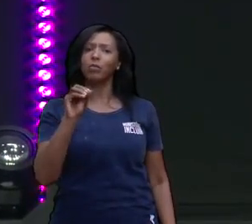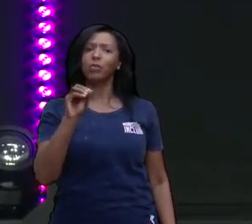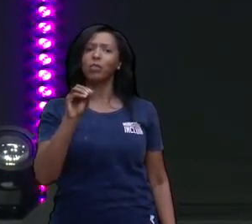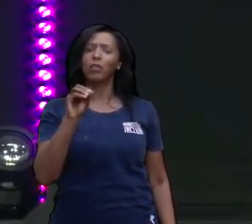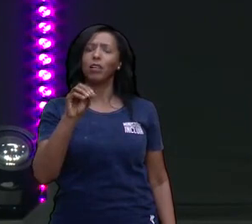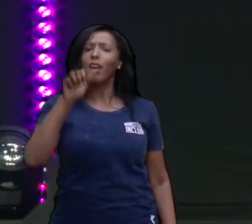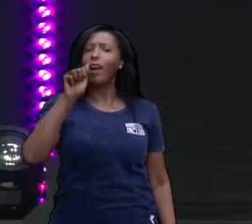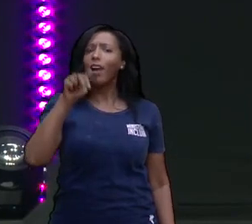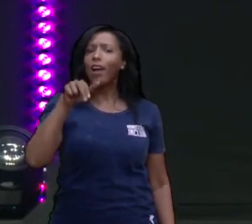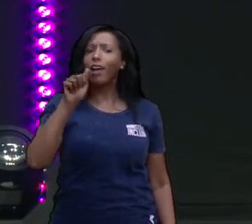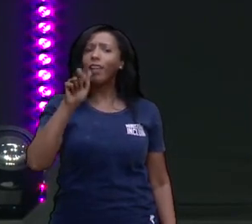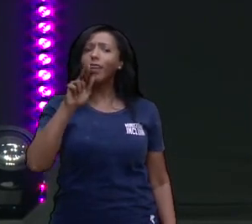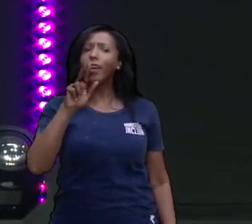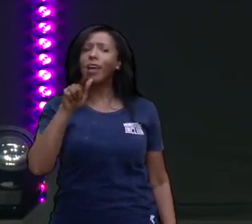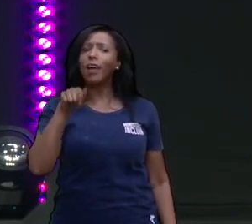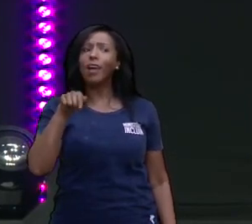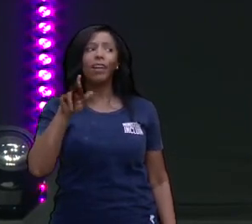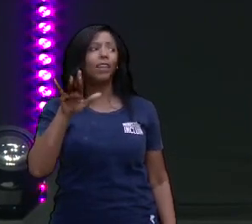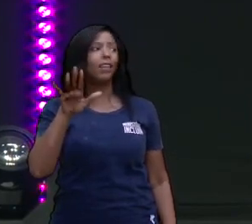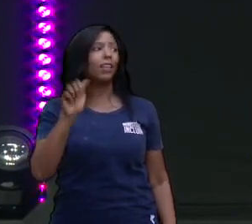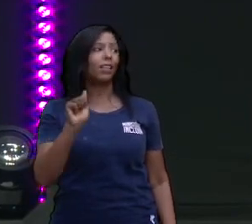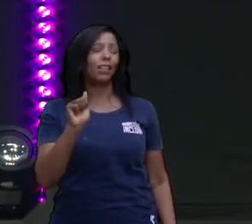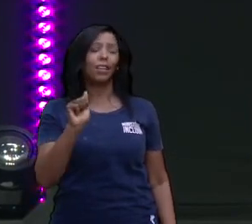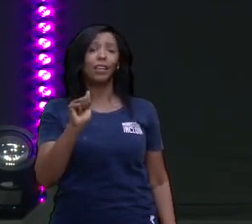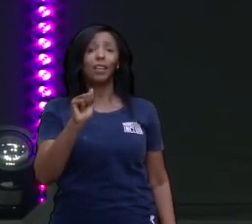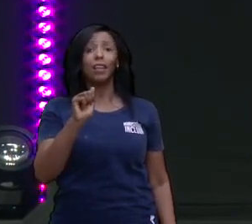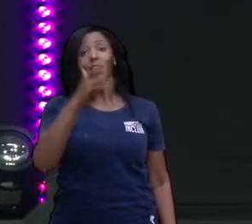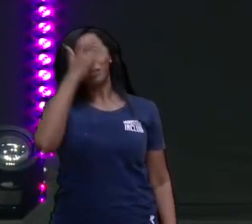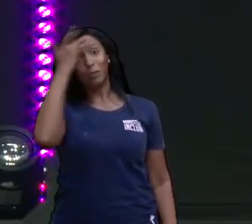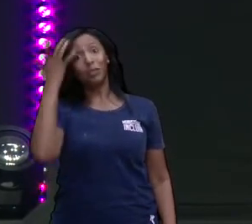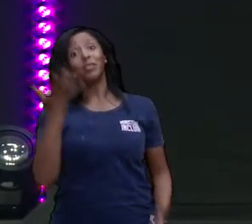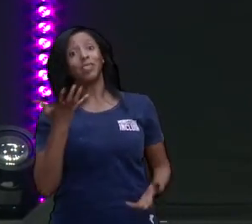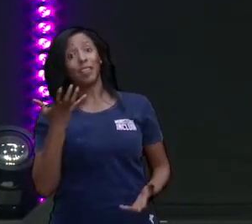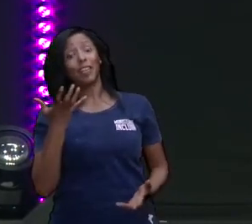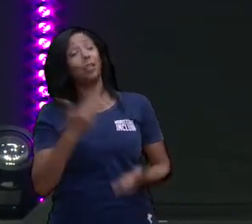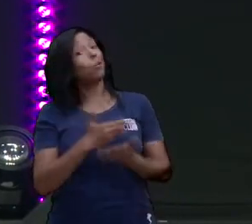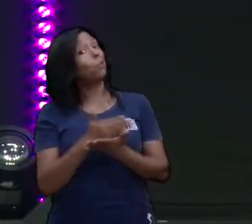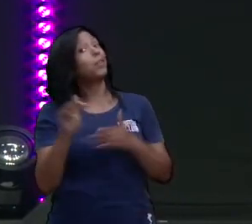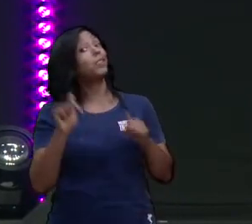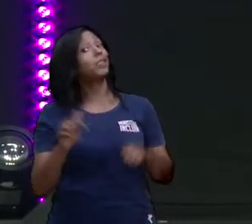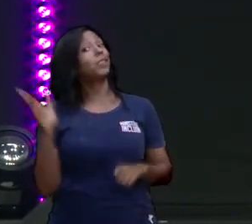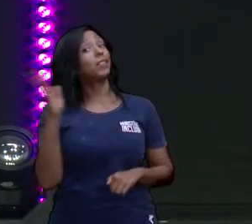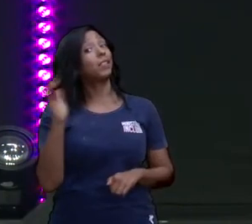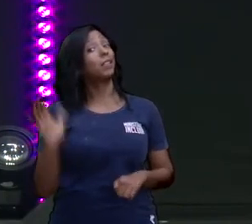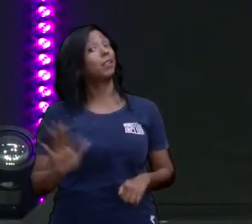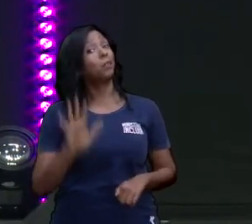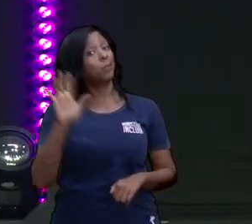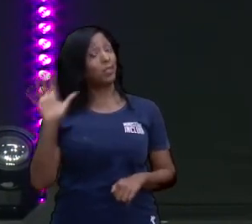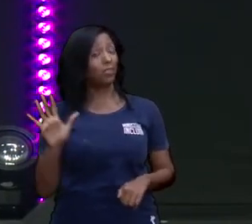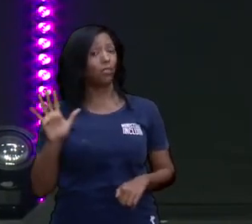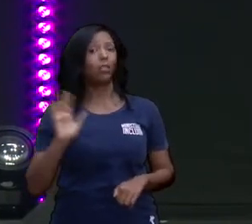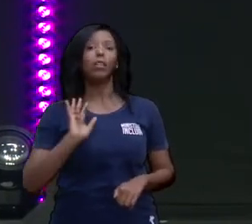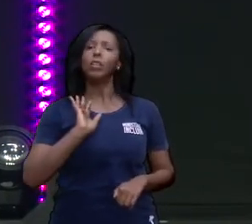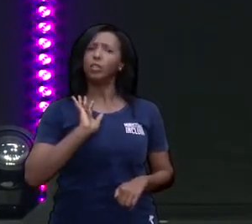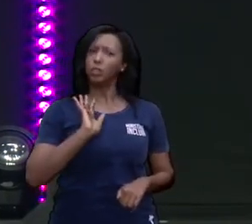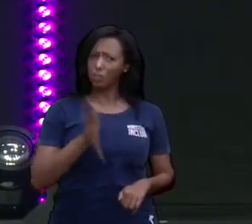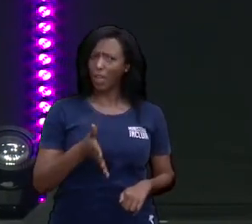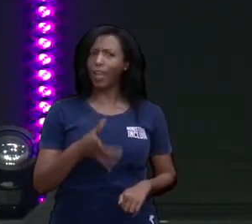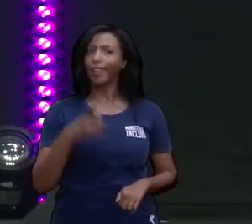o que muitos querem implantar no Brasil e já conseguiu na Venezuela